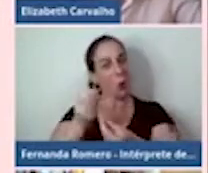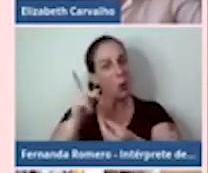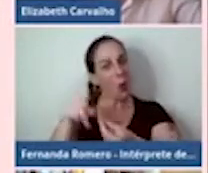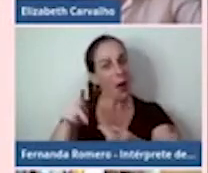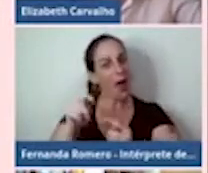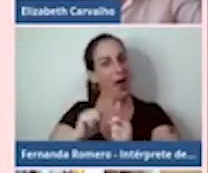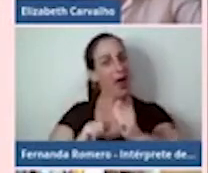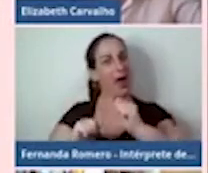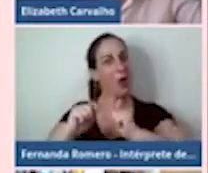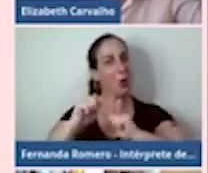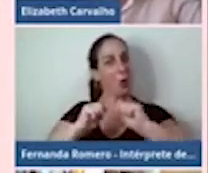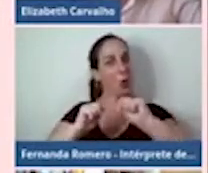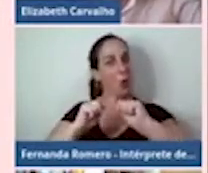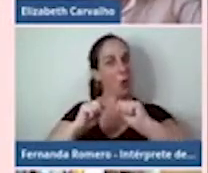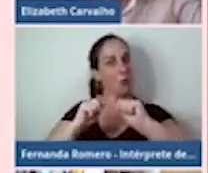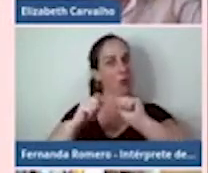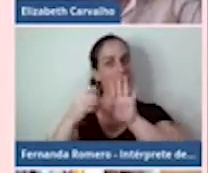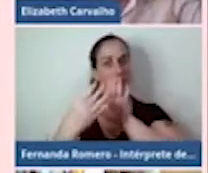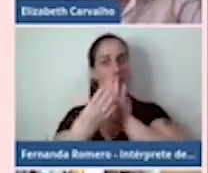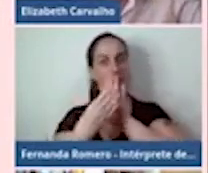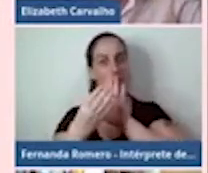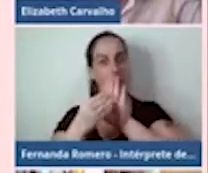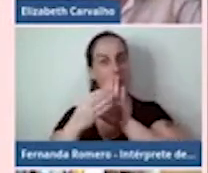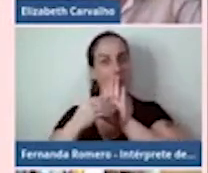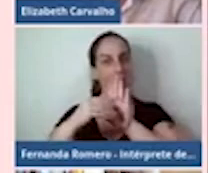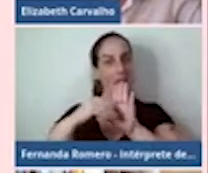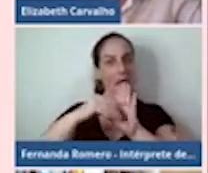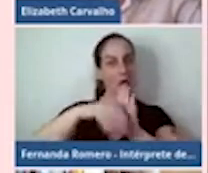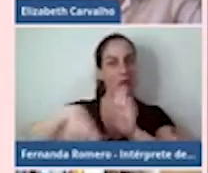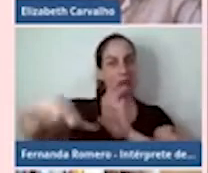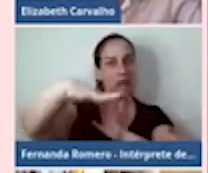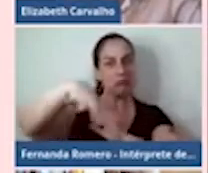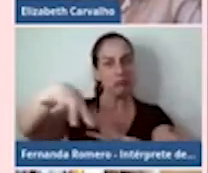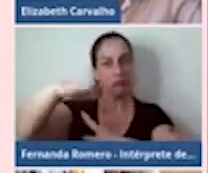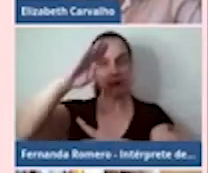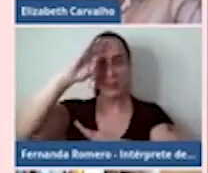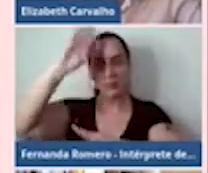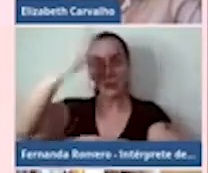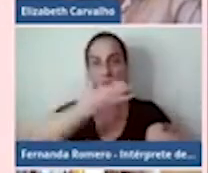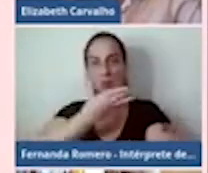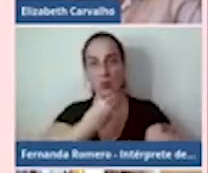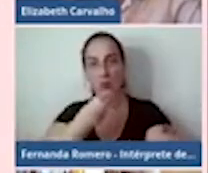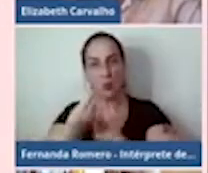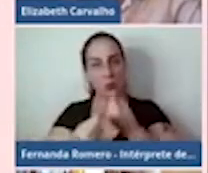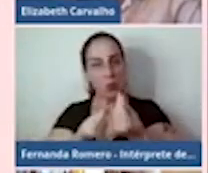de destaque nesse universo tão masculino, Patrícia? Fala um pouquinho para a gente.